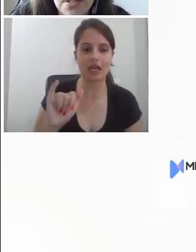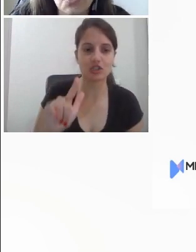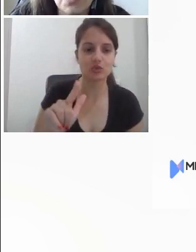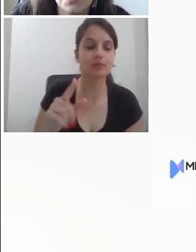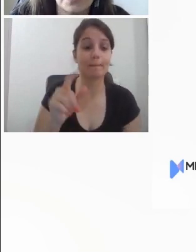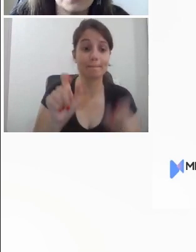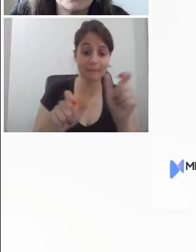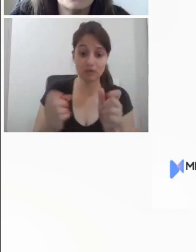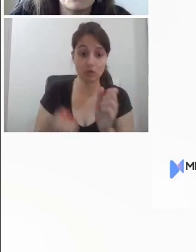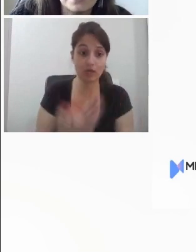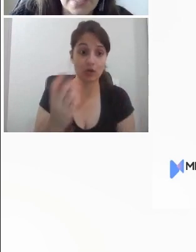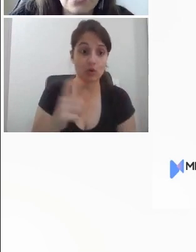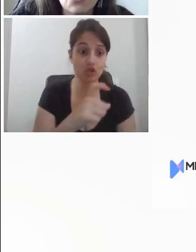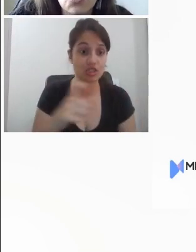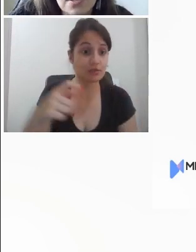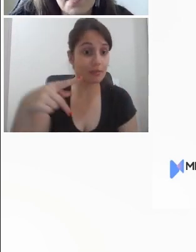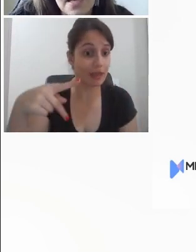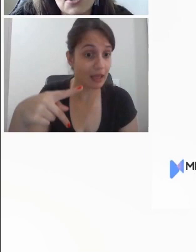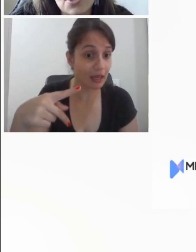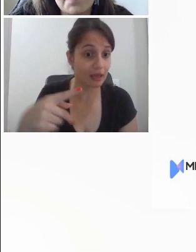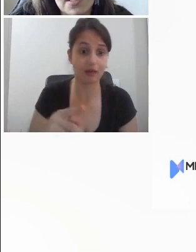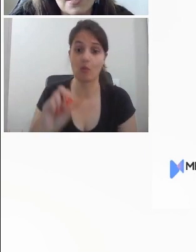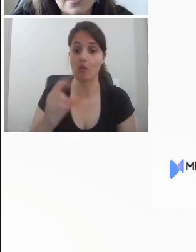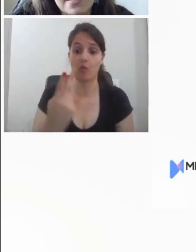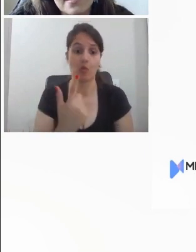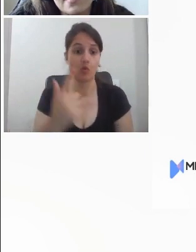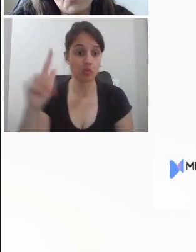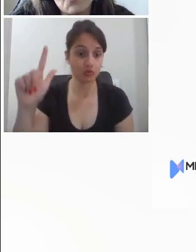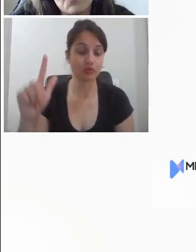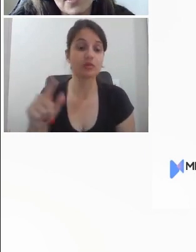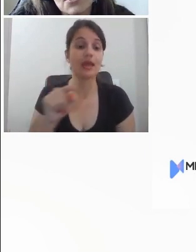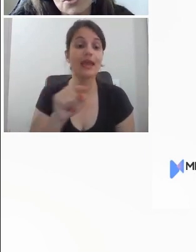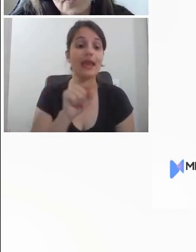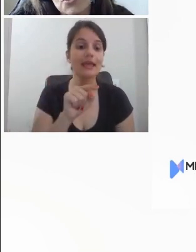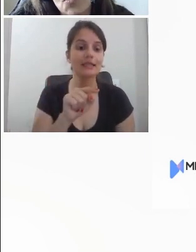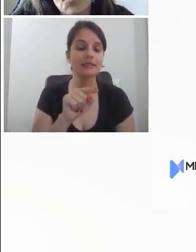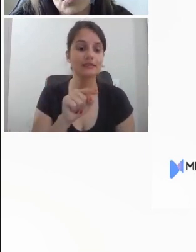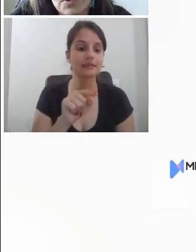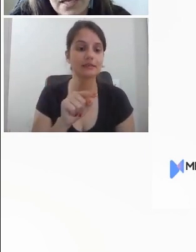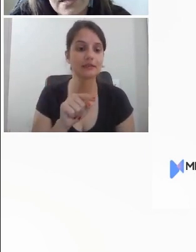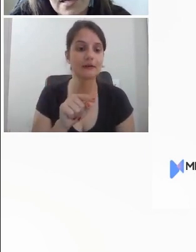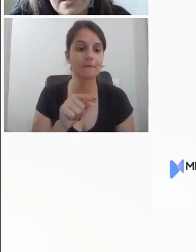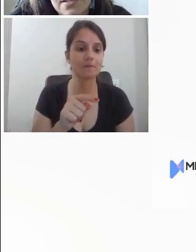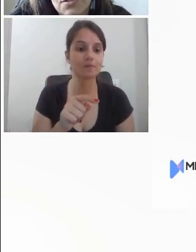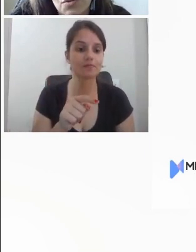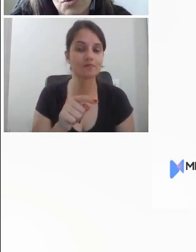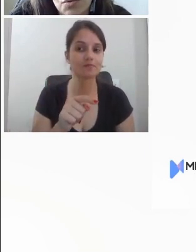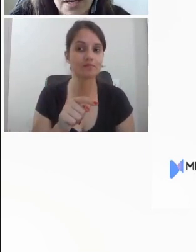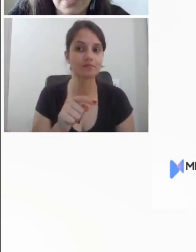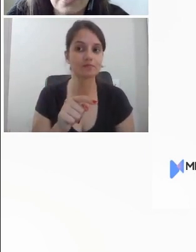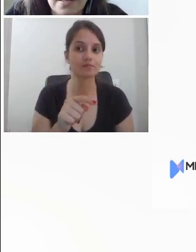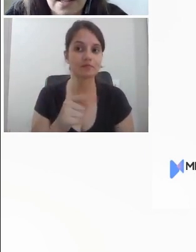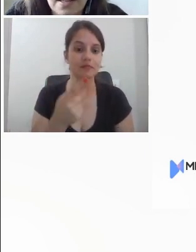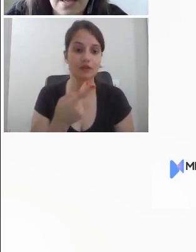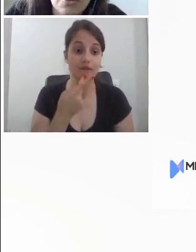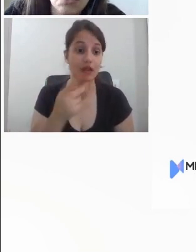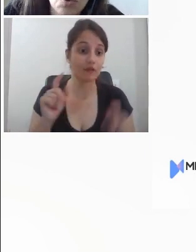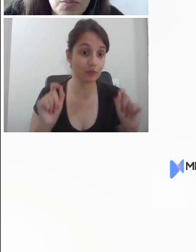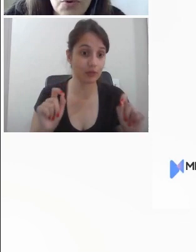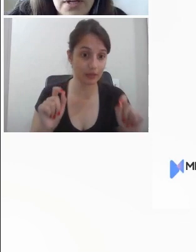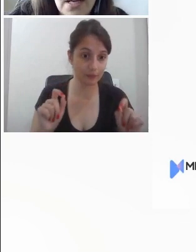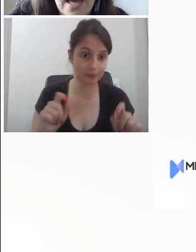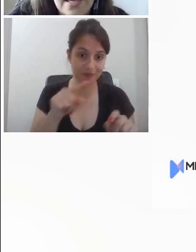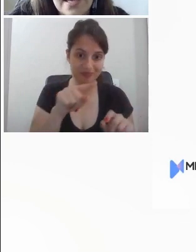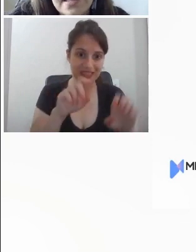criadores do scr presentes justamente e e o o que a gente pode concluir dessa estrutura né Em